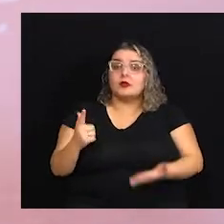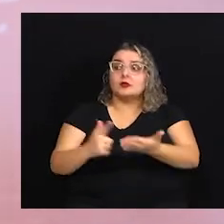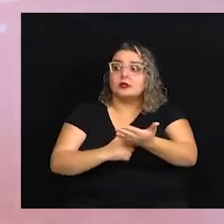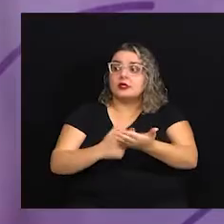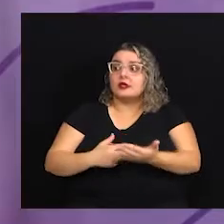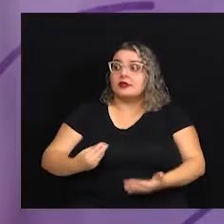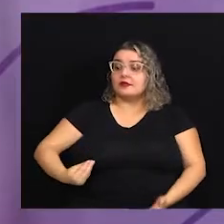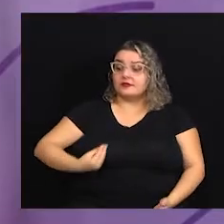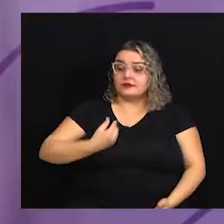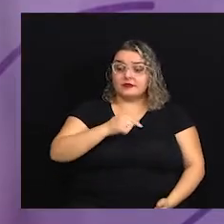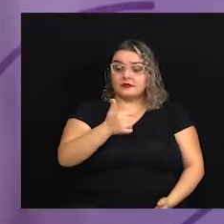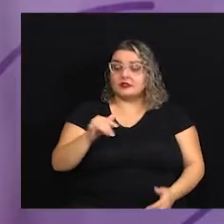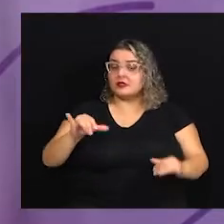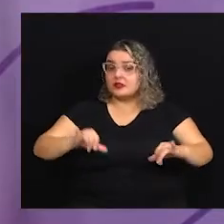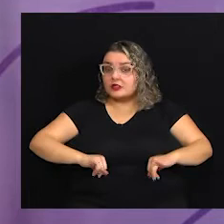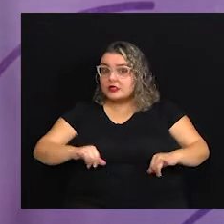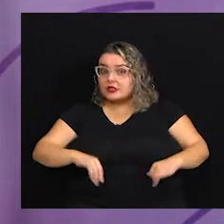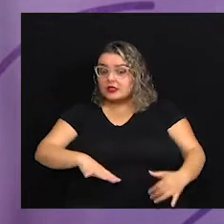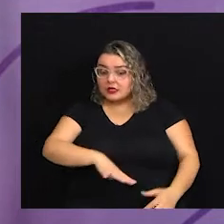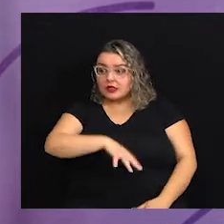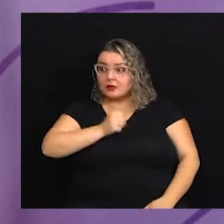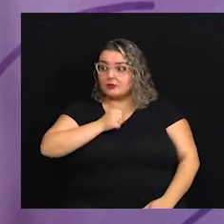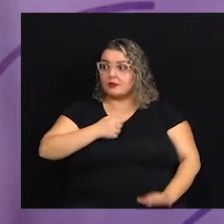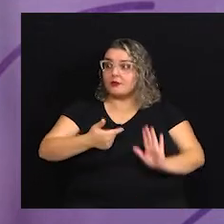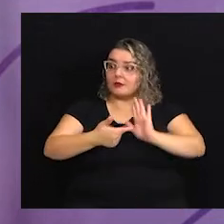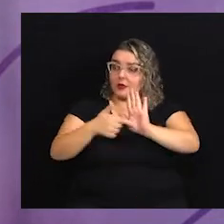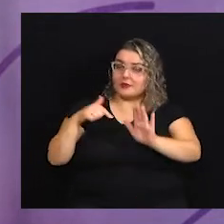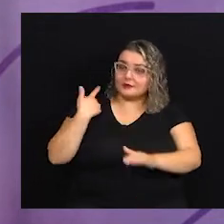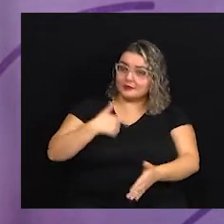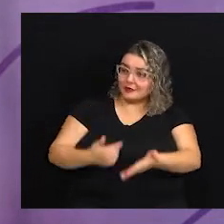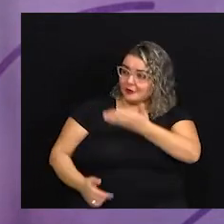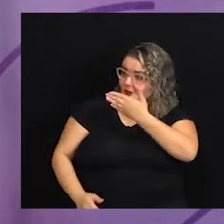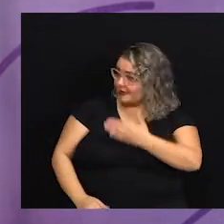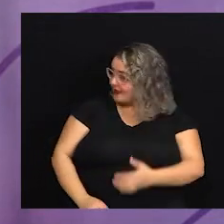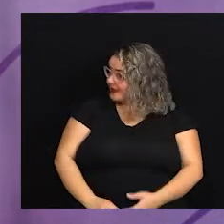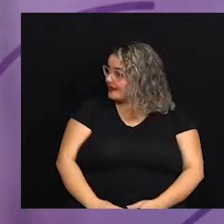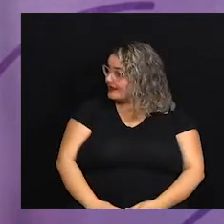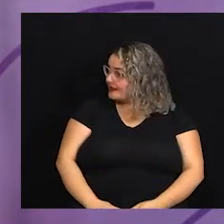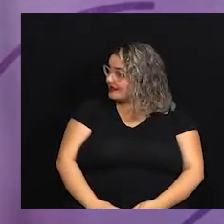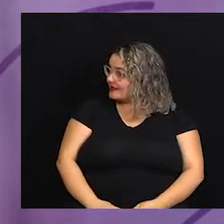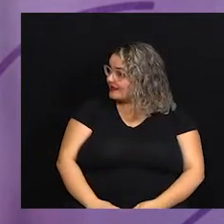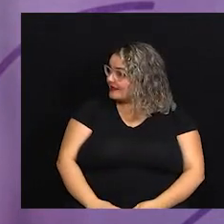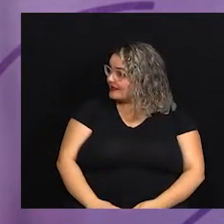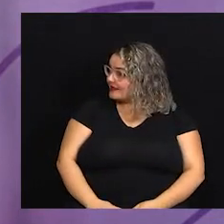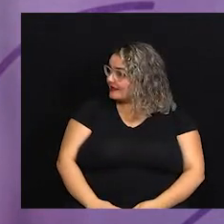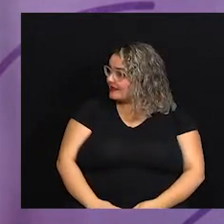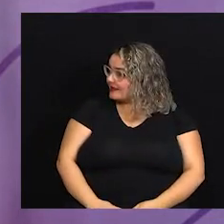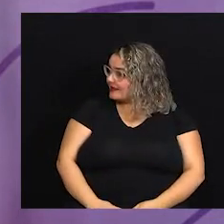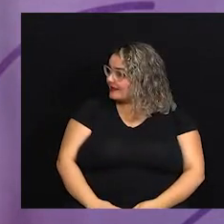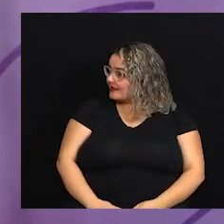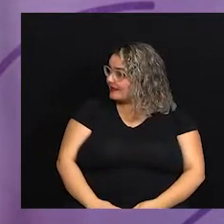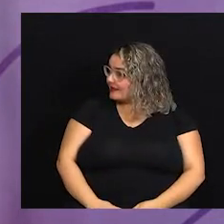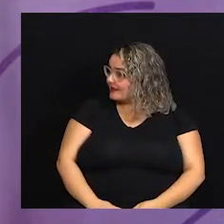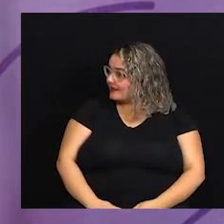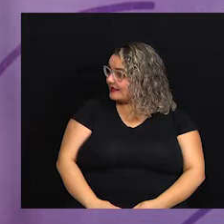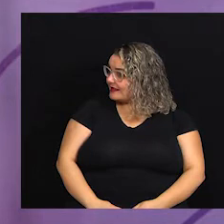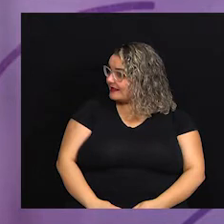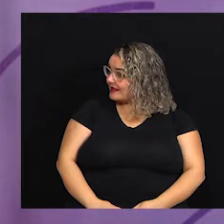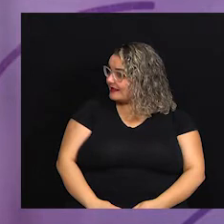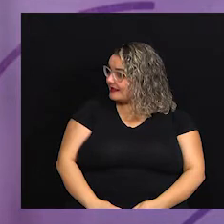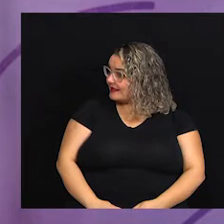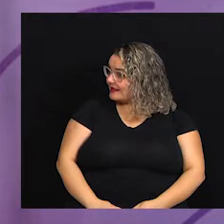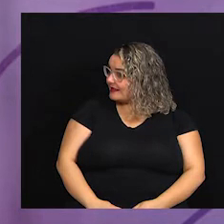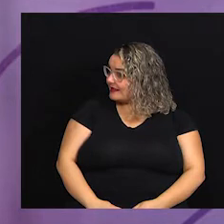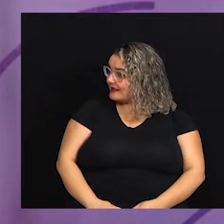sobre o livro Viva Sem Sofrer na Menopausa. Mostra ele pra gente aí, vamos ver se dá para ver a capa.